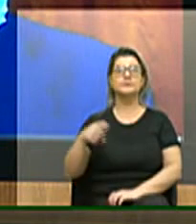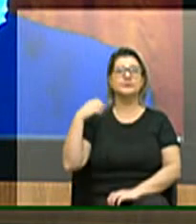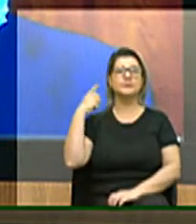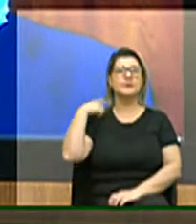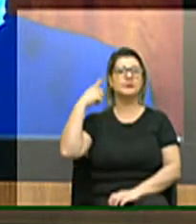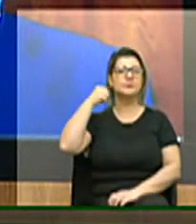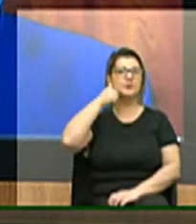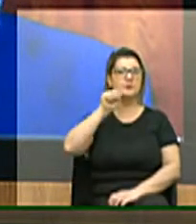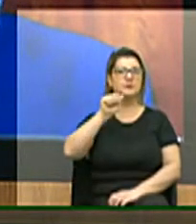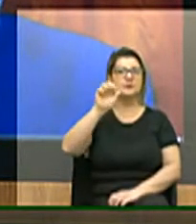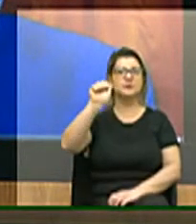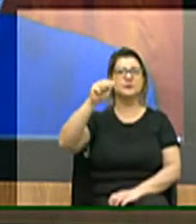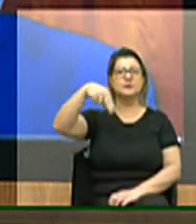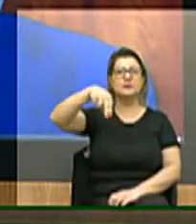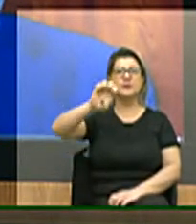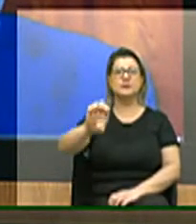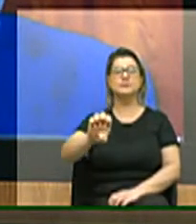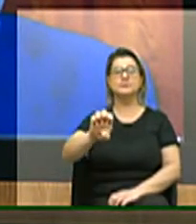Deputada Anne Ortiz.